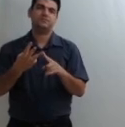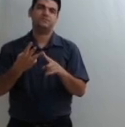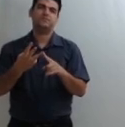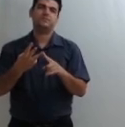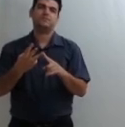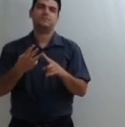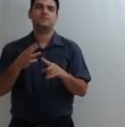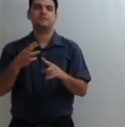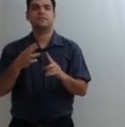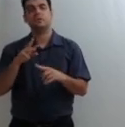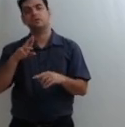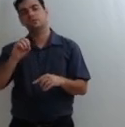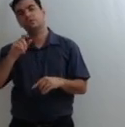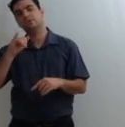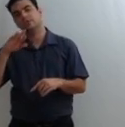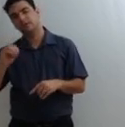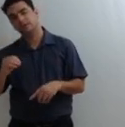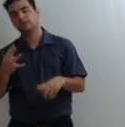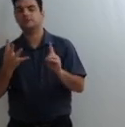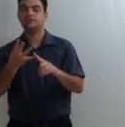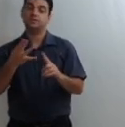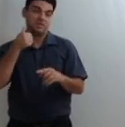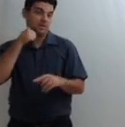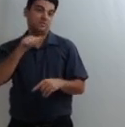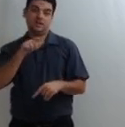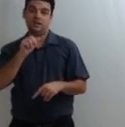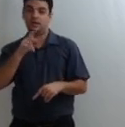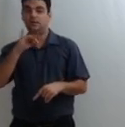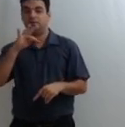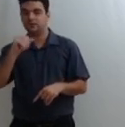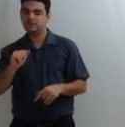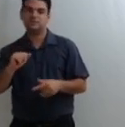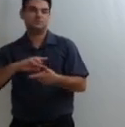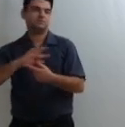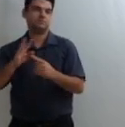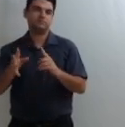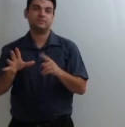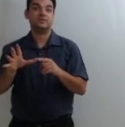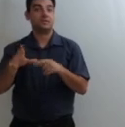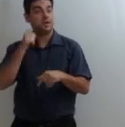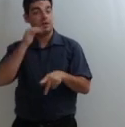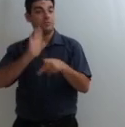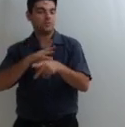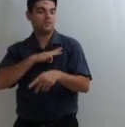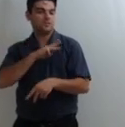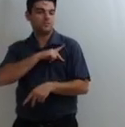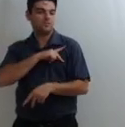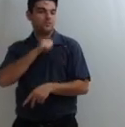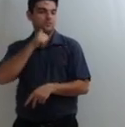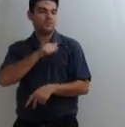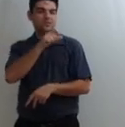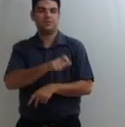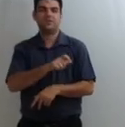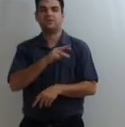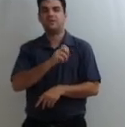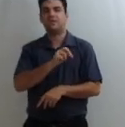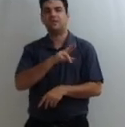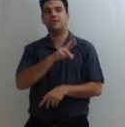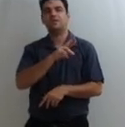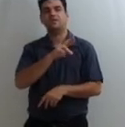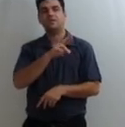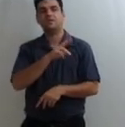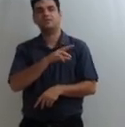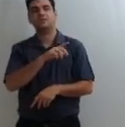Schietti, ministra Laurita Vaz, doutora Luísa Fetchen, nós estamos aqui